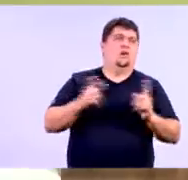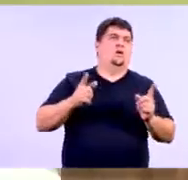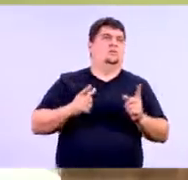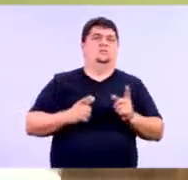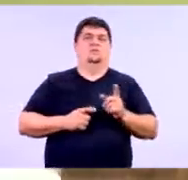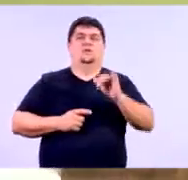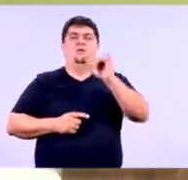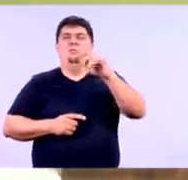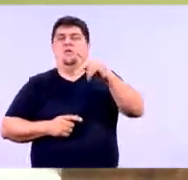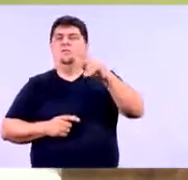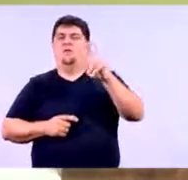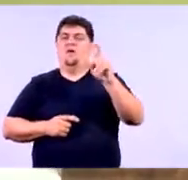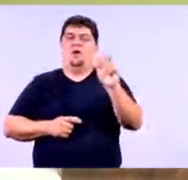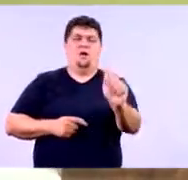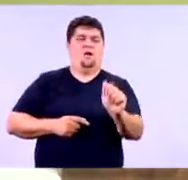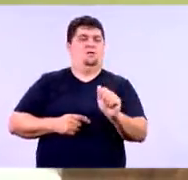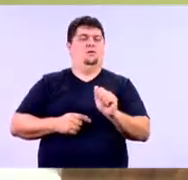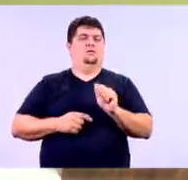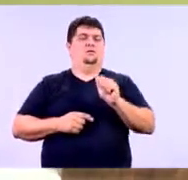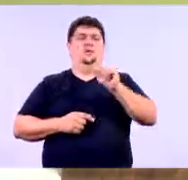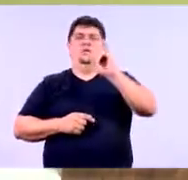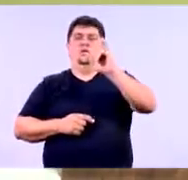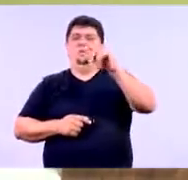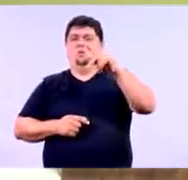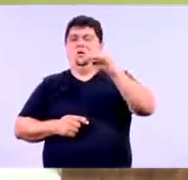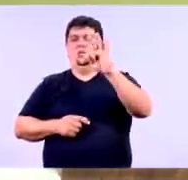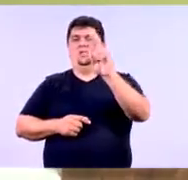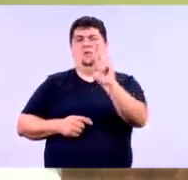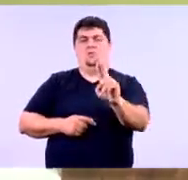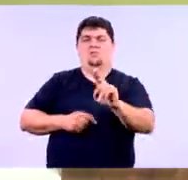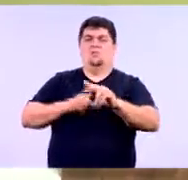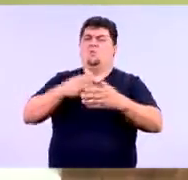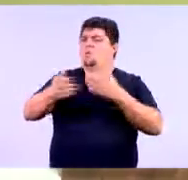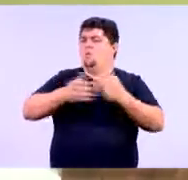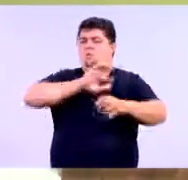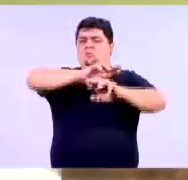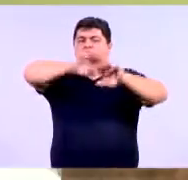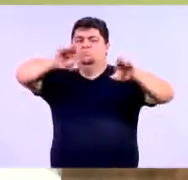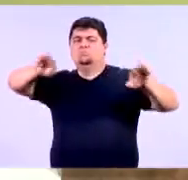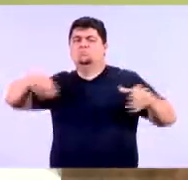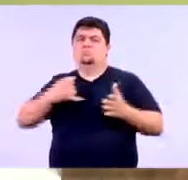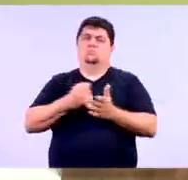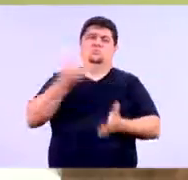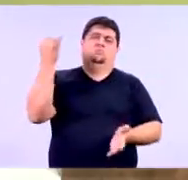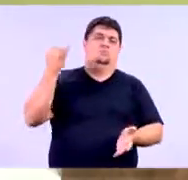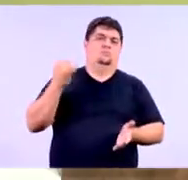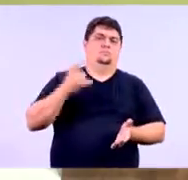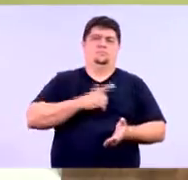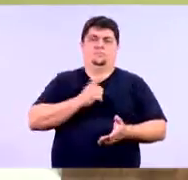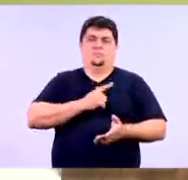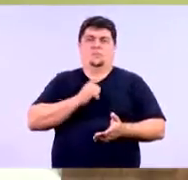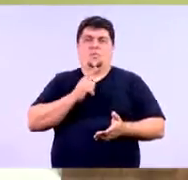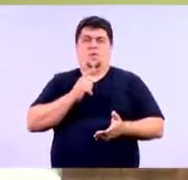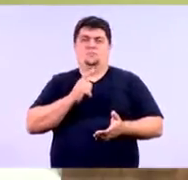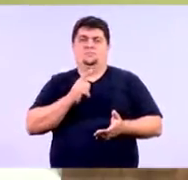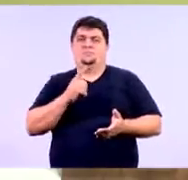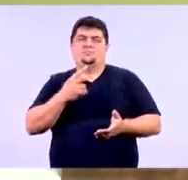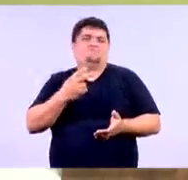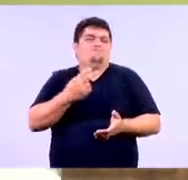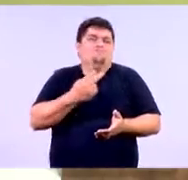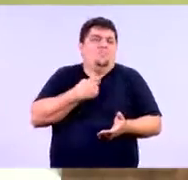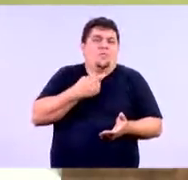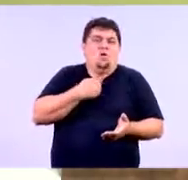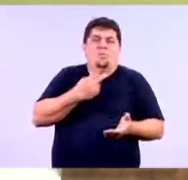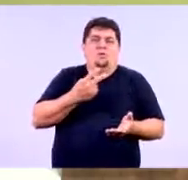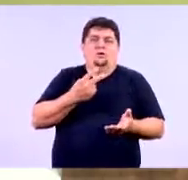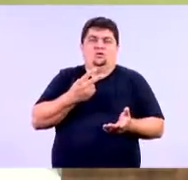para o IPVA, serviria para o IPTU e qualquer outro imposto. Esses entes federados não podem